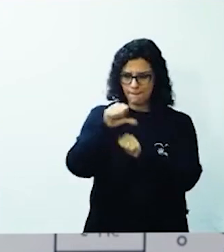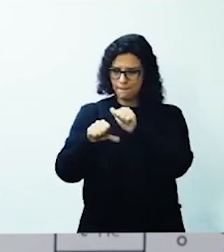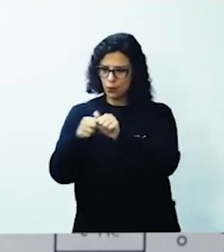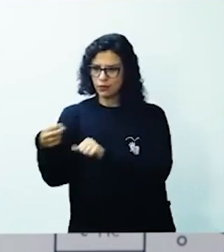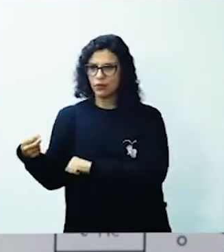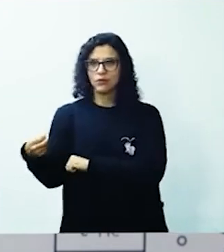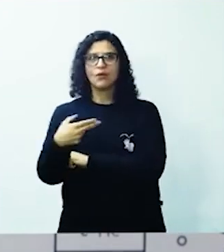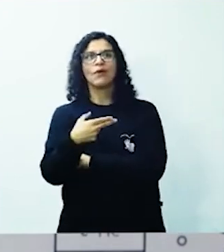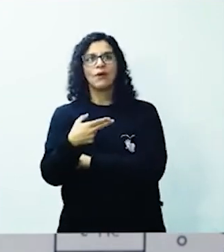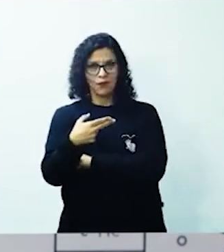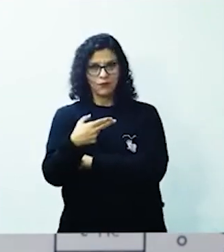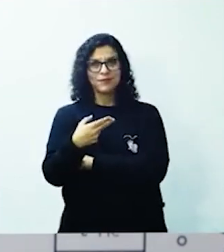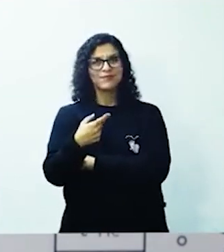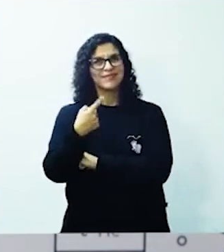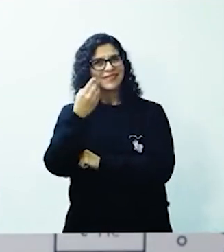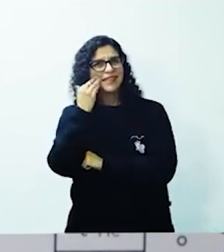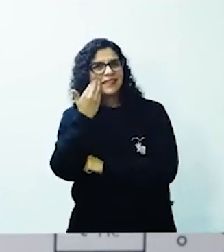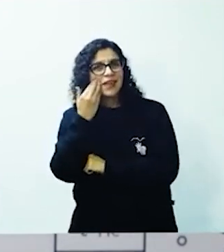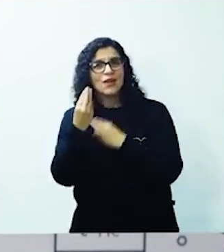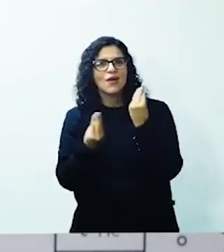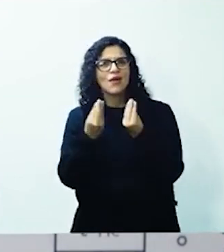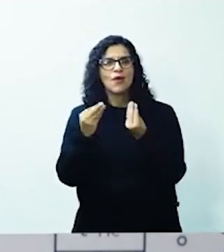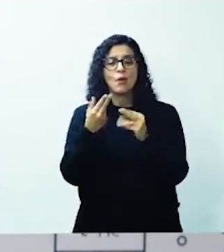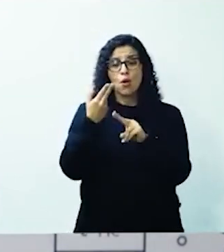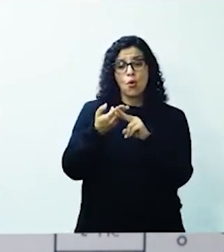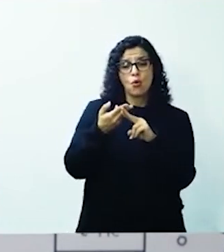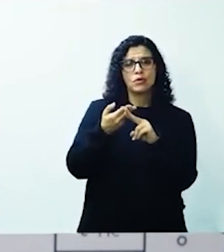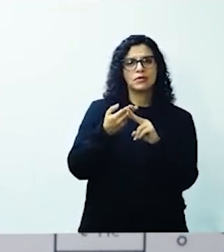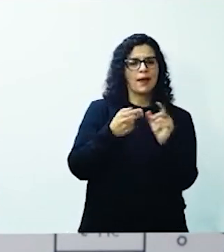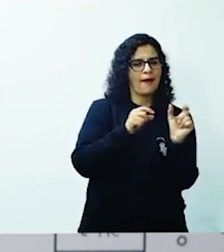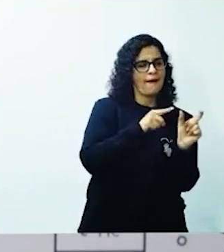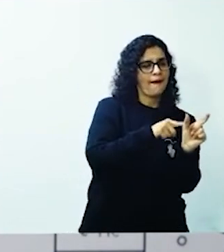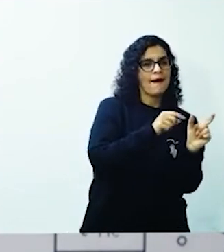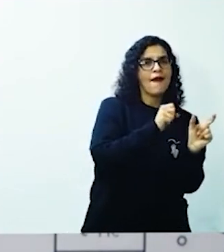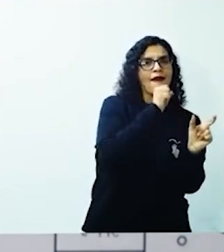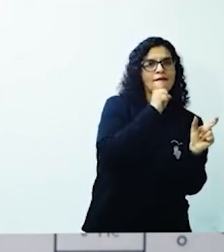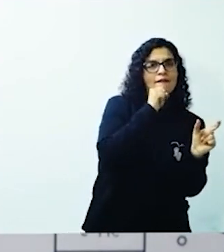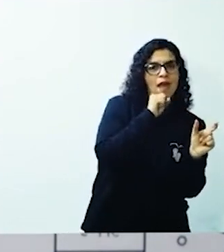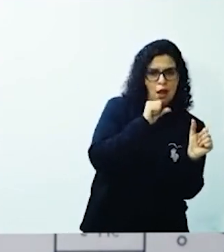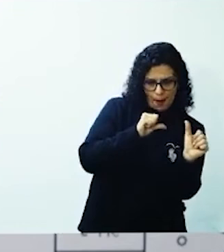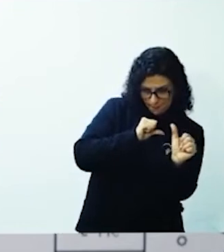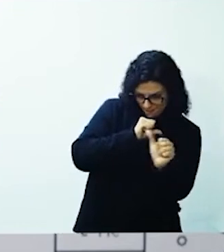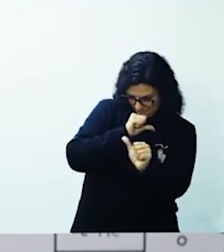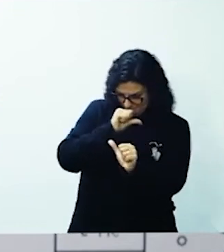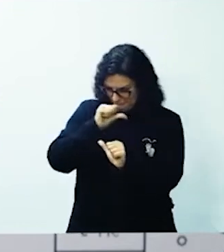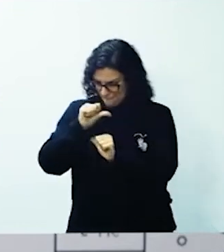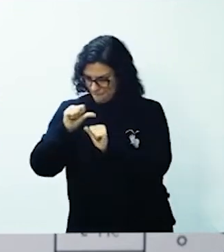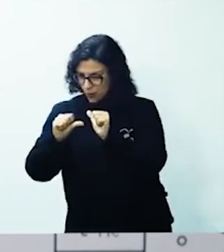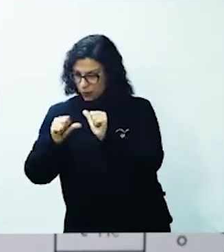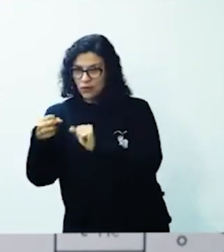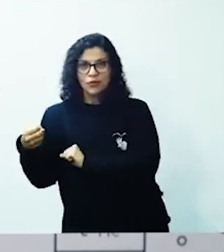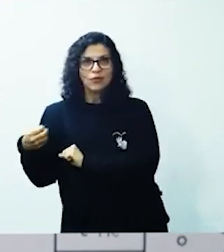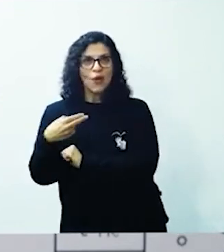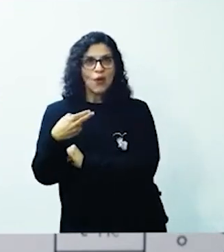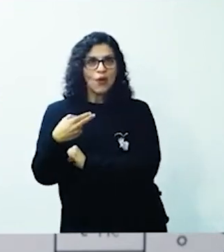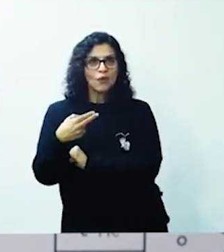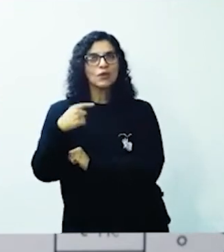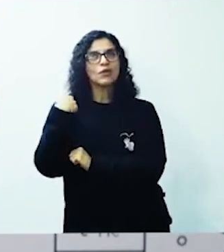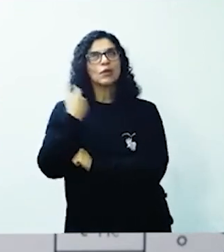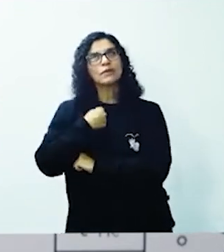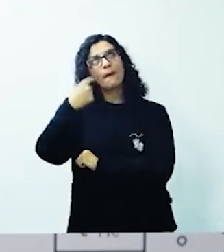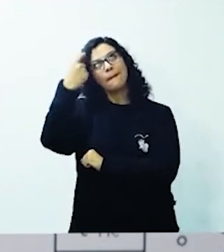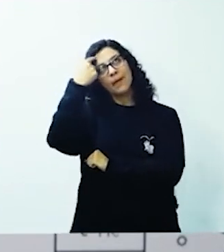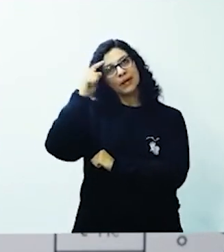quê? Em novo. Então, a utilização dessas palavras nos faz refletir sobre essa